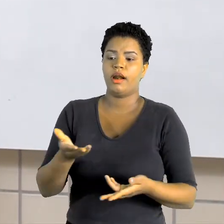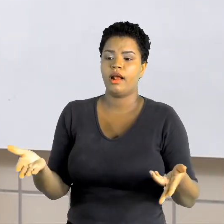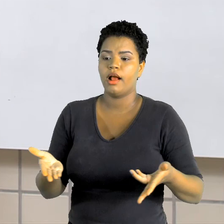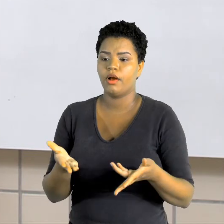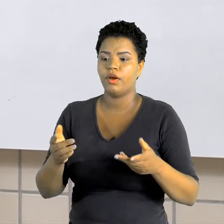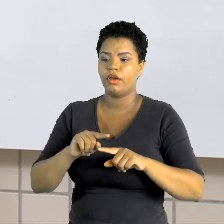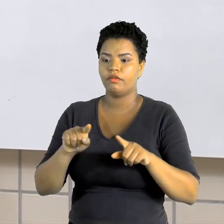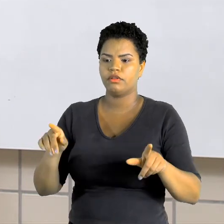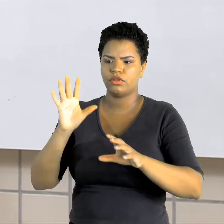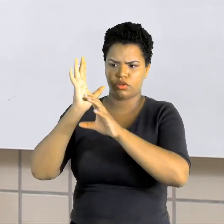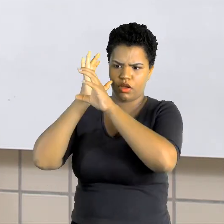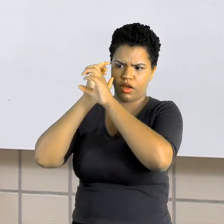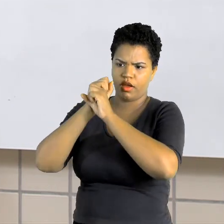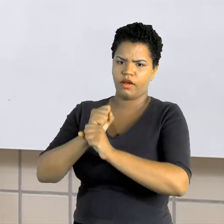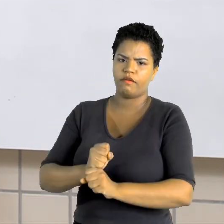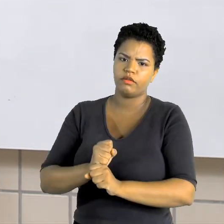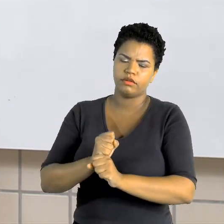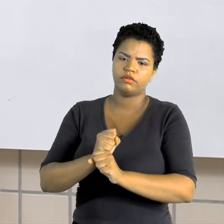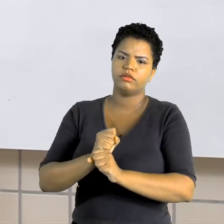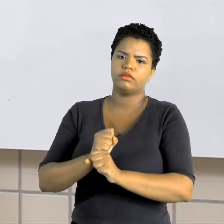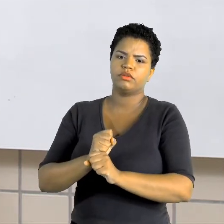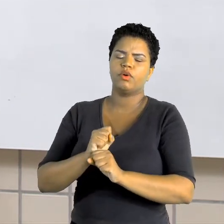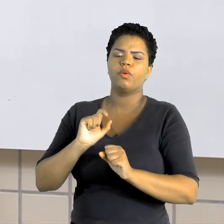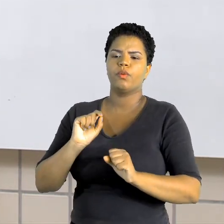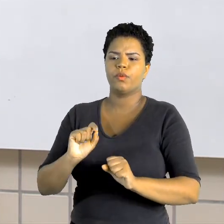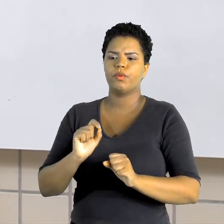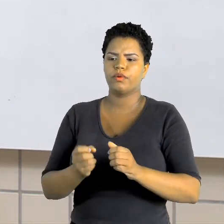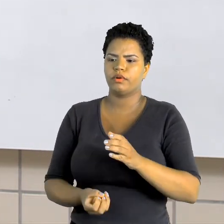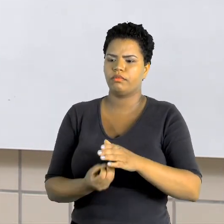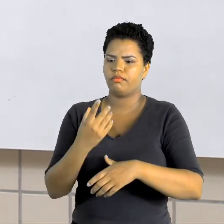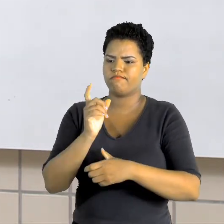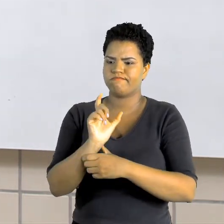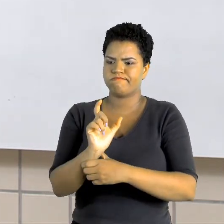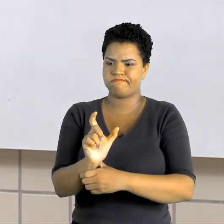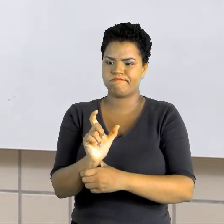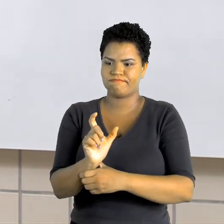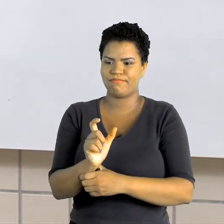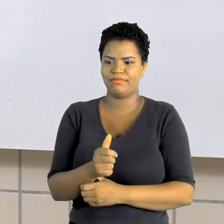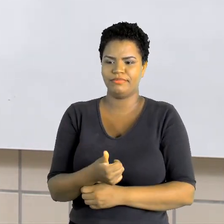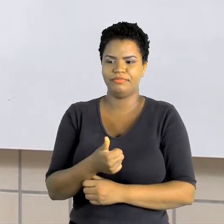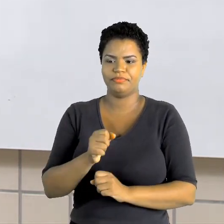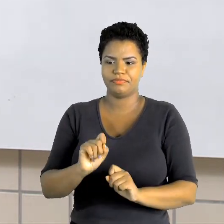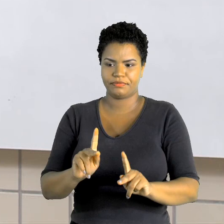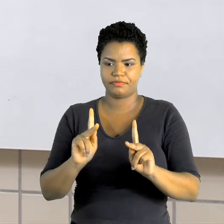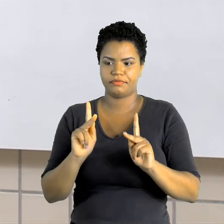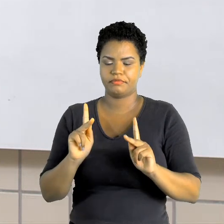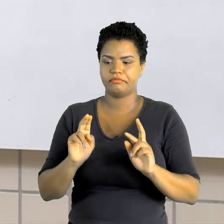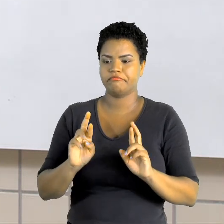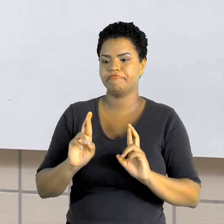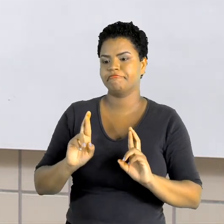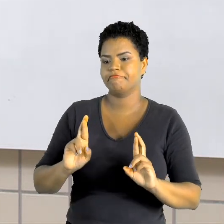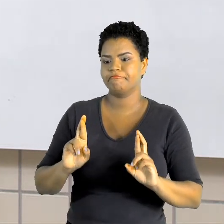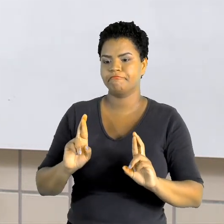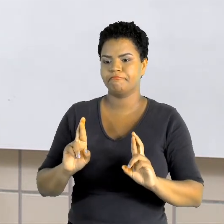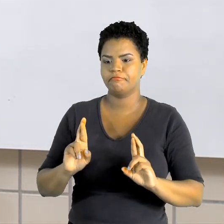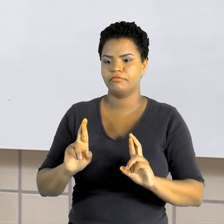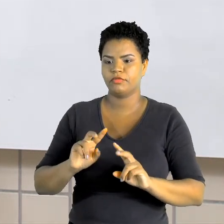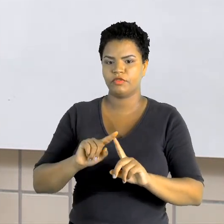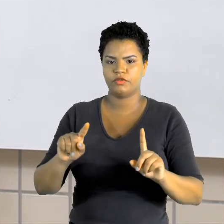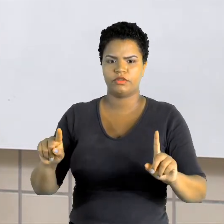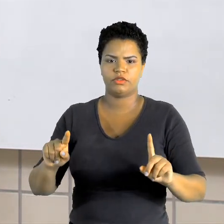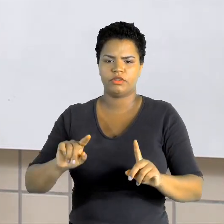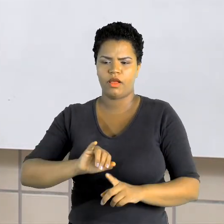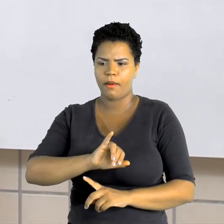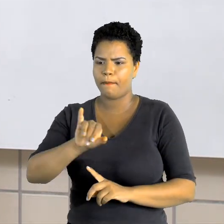só revisar essa formação de palavras, ok, guys? Eu espero que vocês tirem o máximo